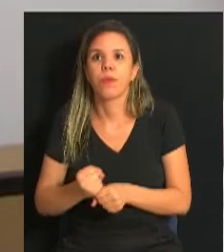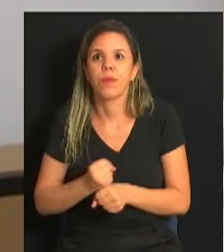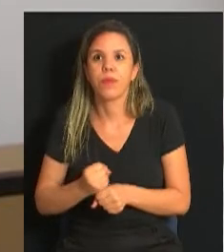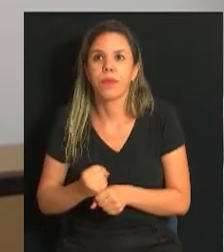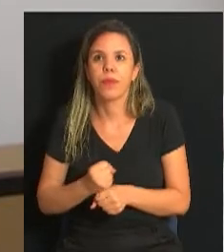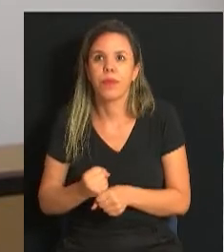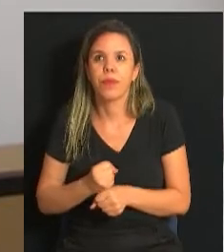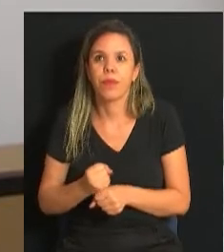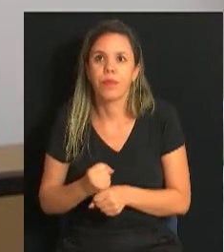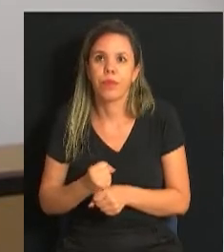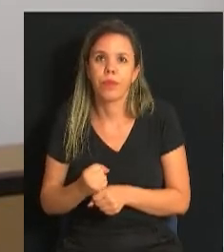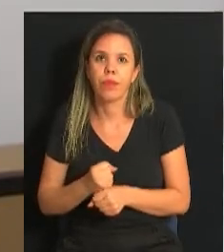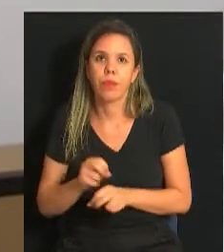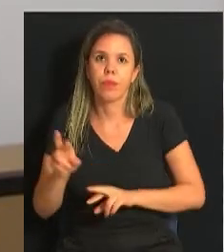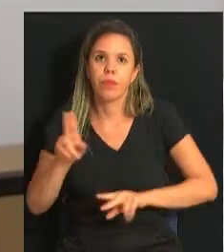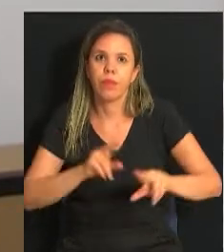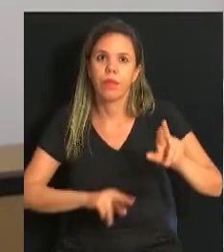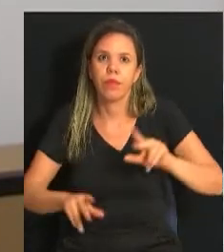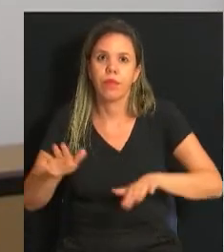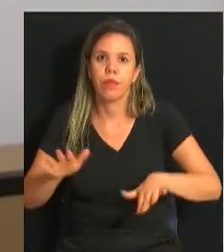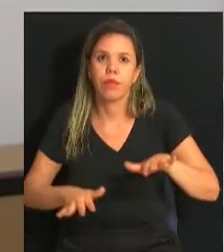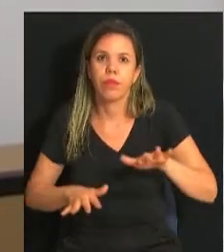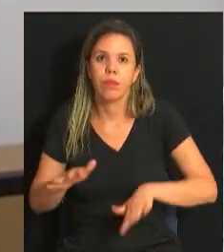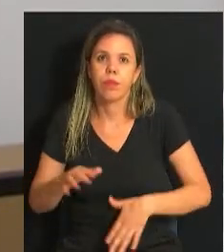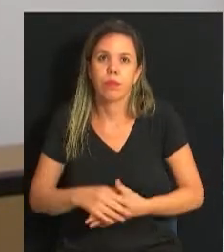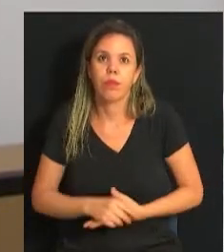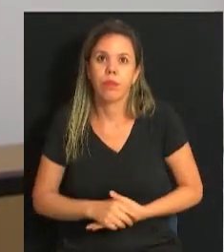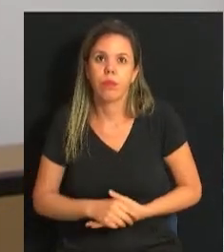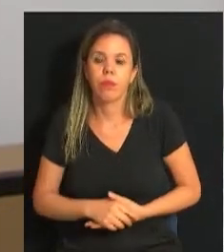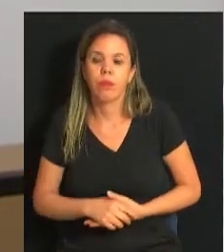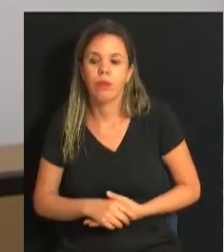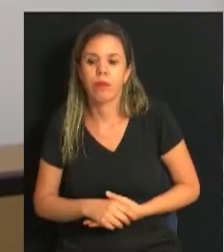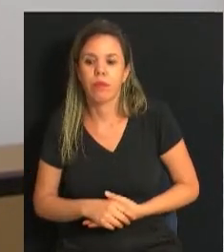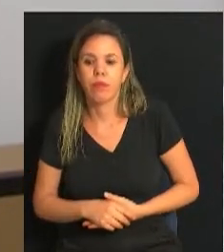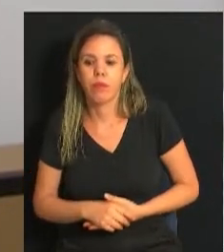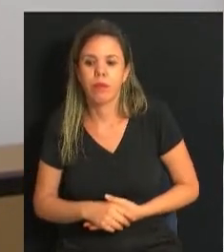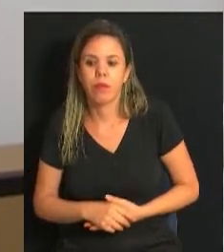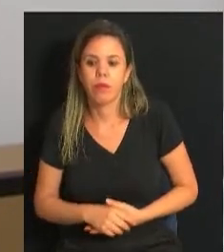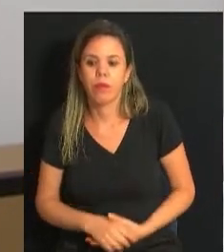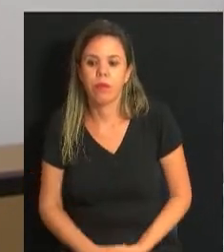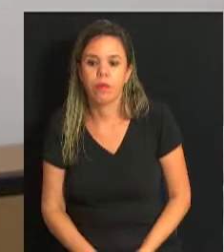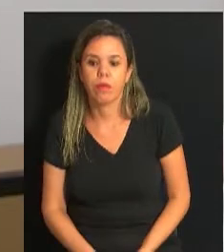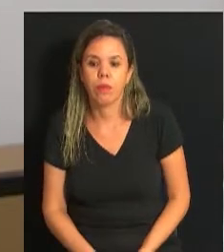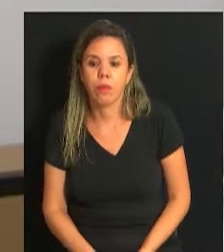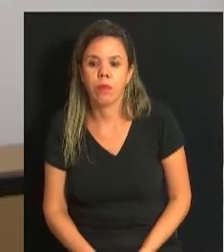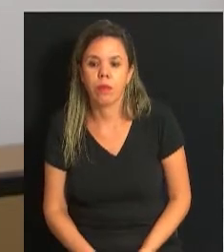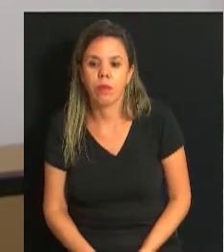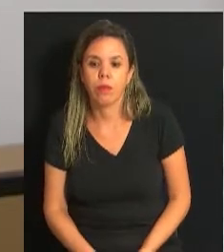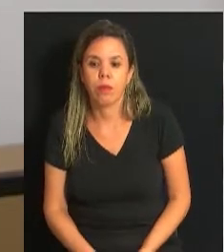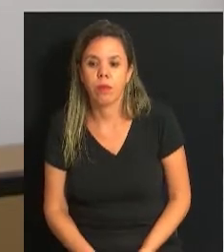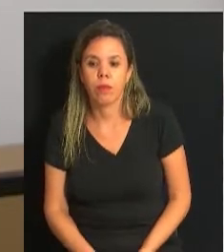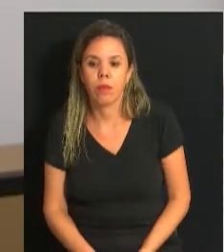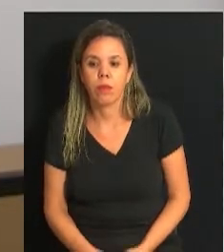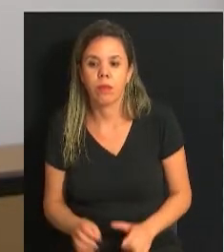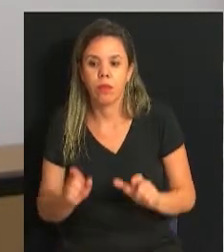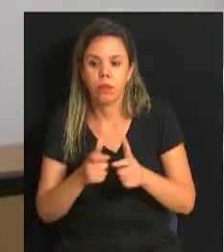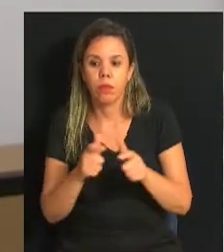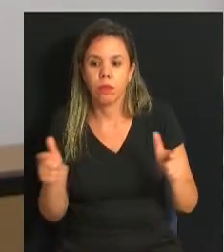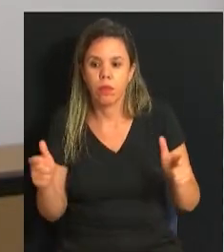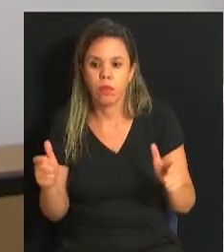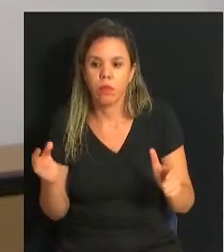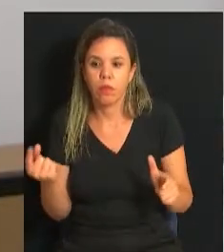eles são muito variáveis eles acabam é ampliando